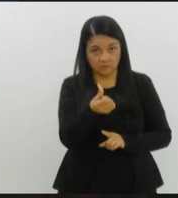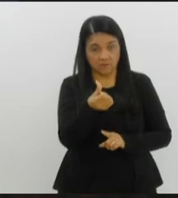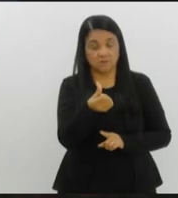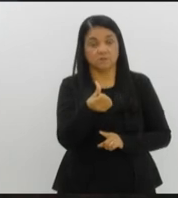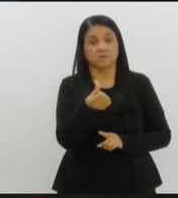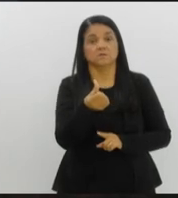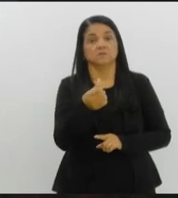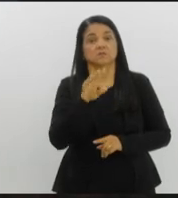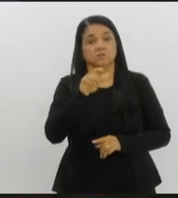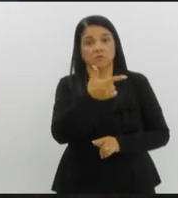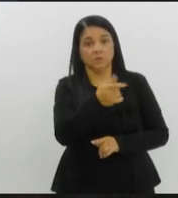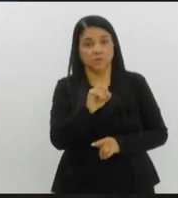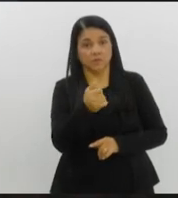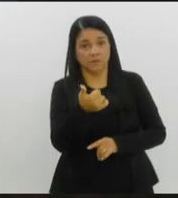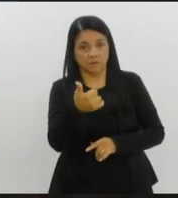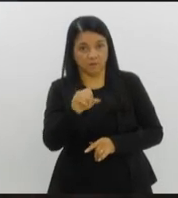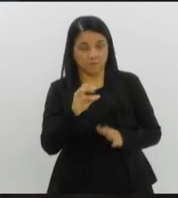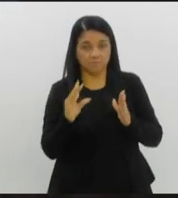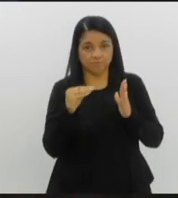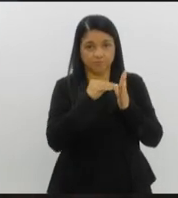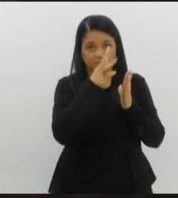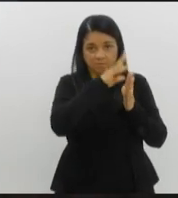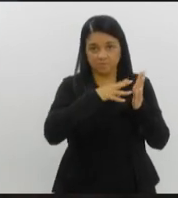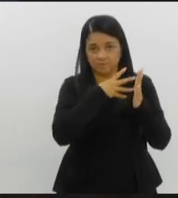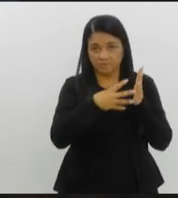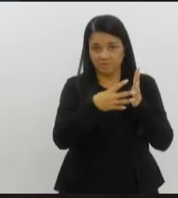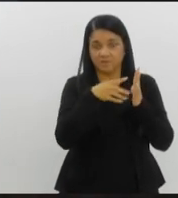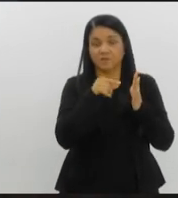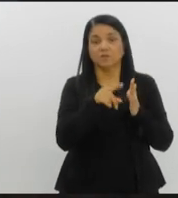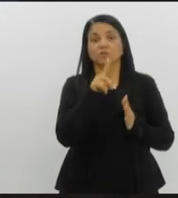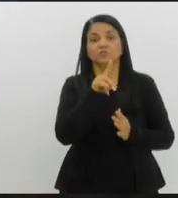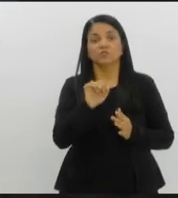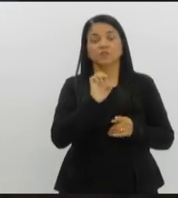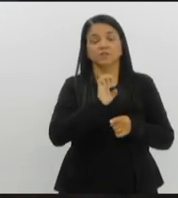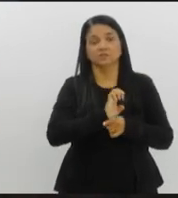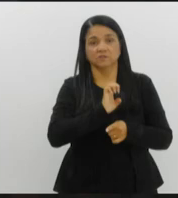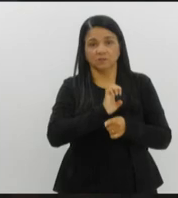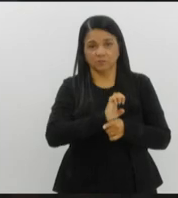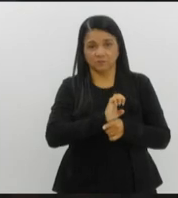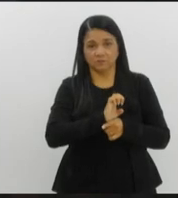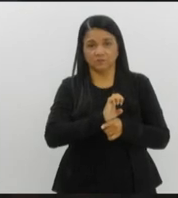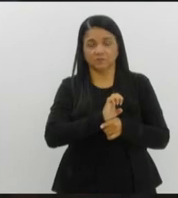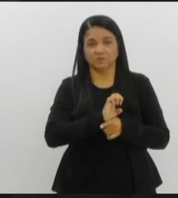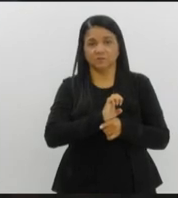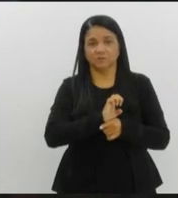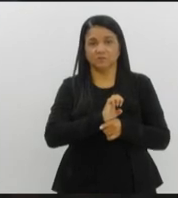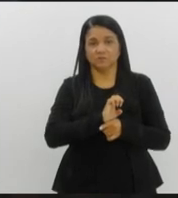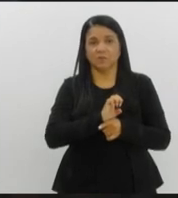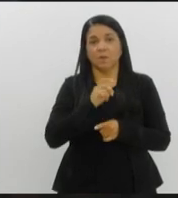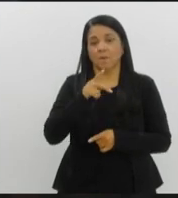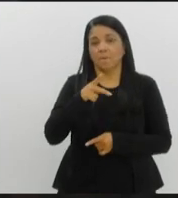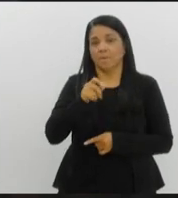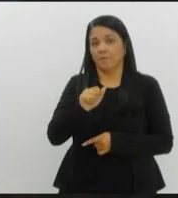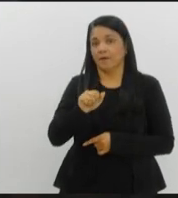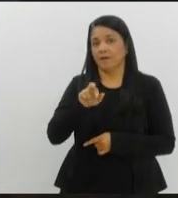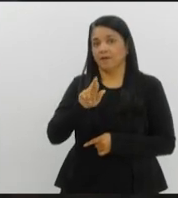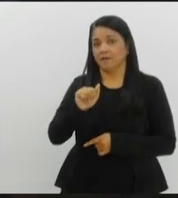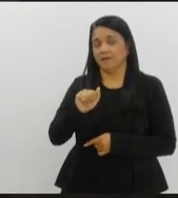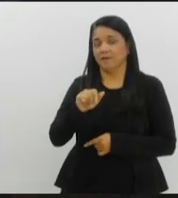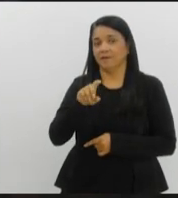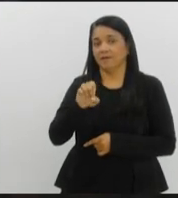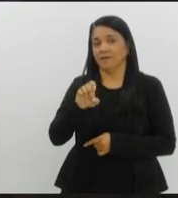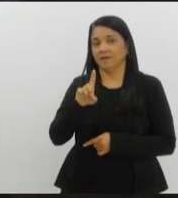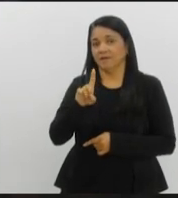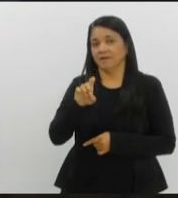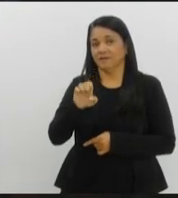para incluir no calendário do Estado do Rio de Janeiro o dia estadual do Paradesporto. Pareceres das